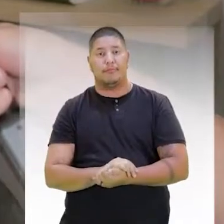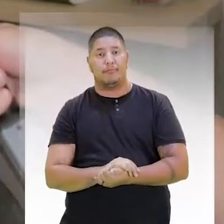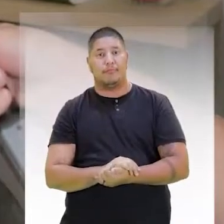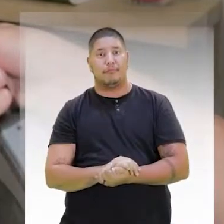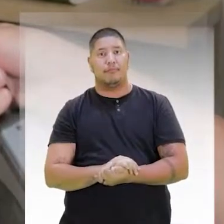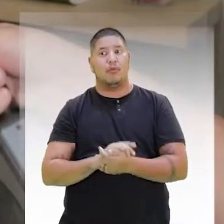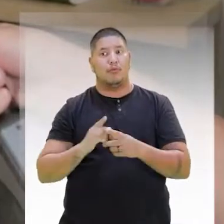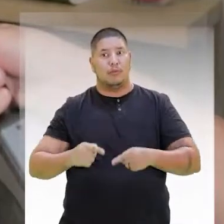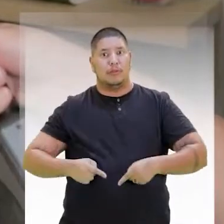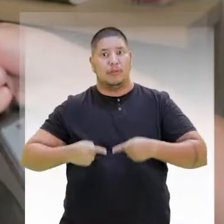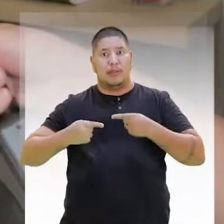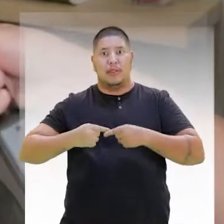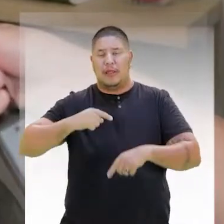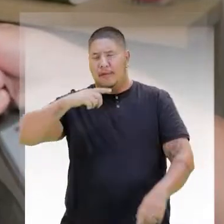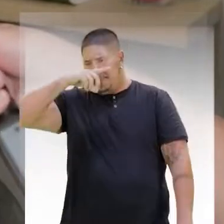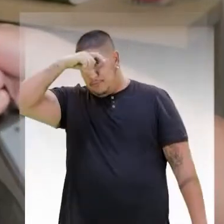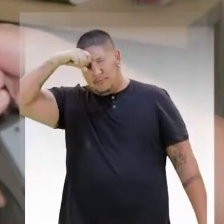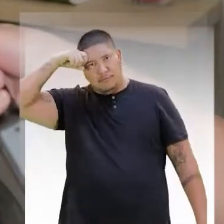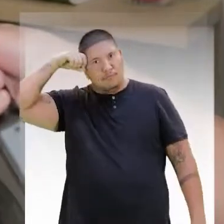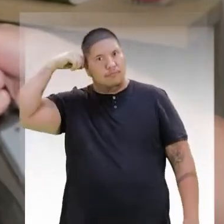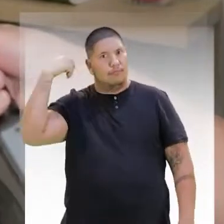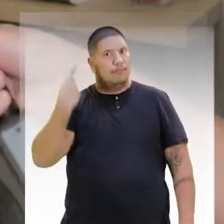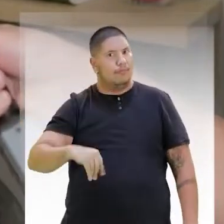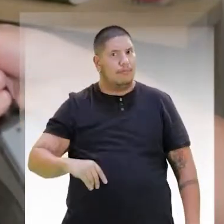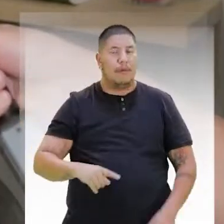são grandes, mas nós temos